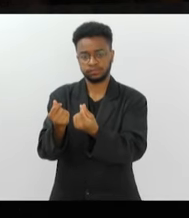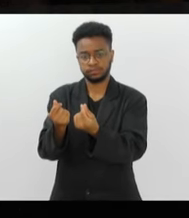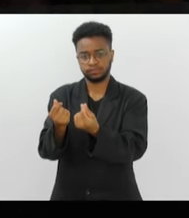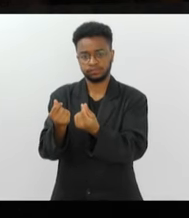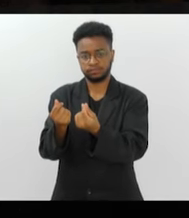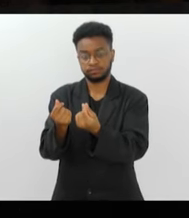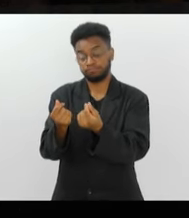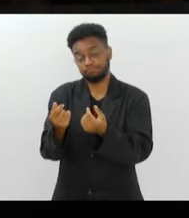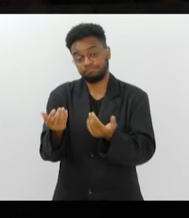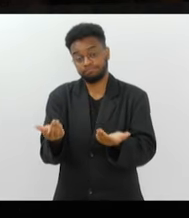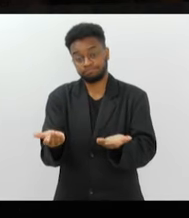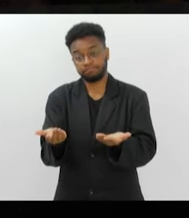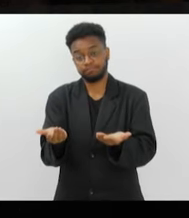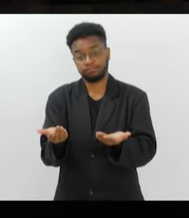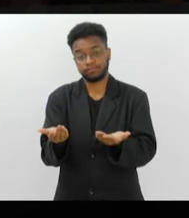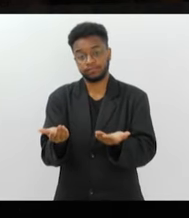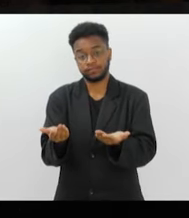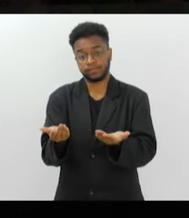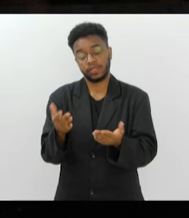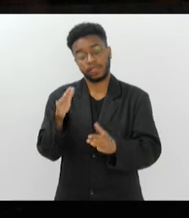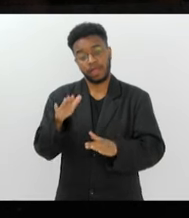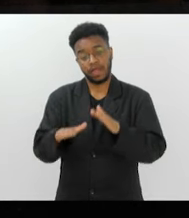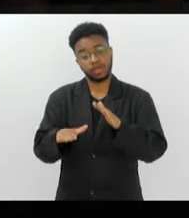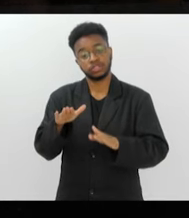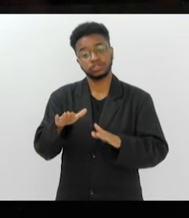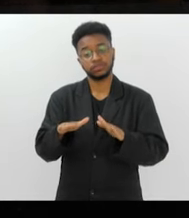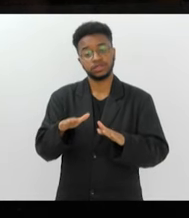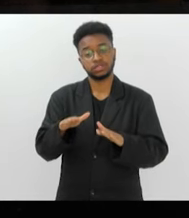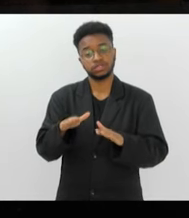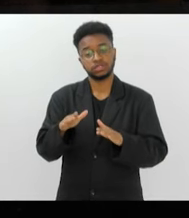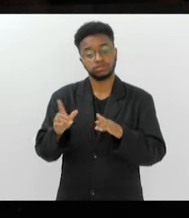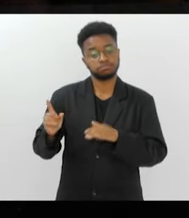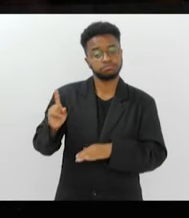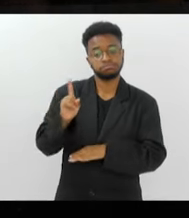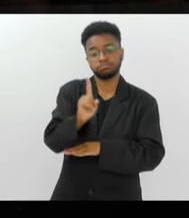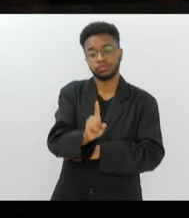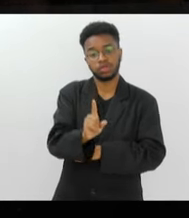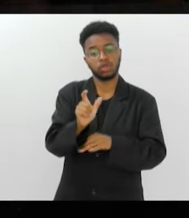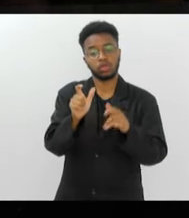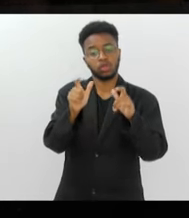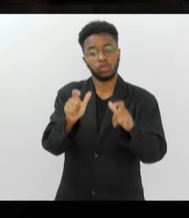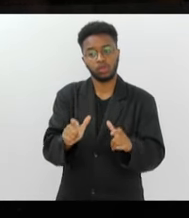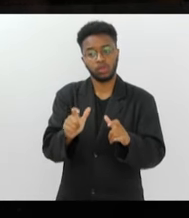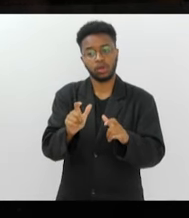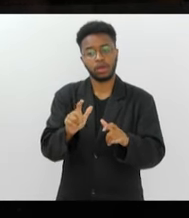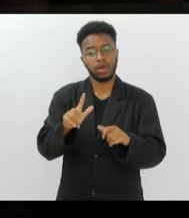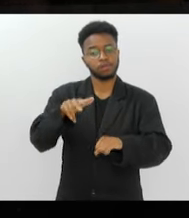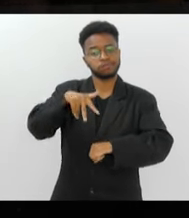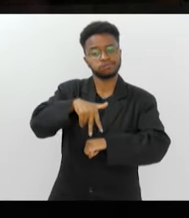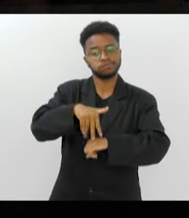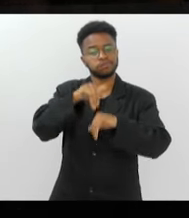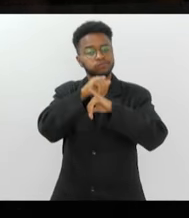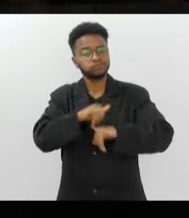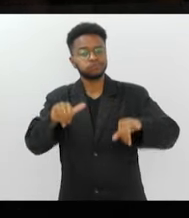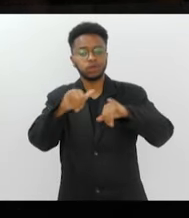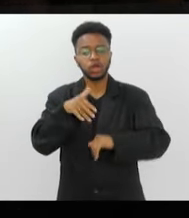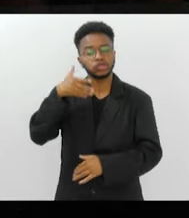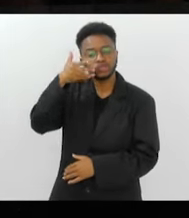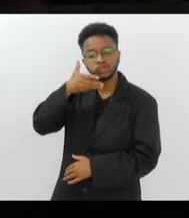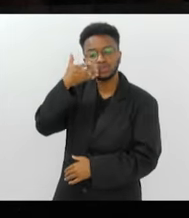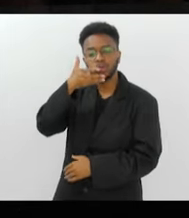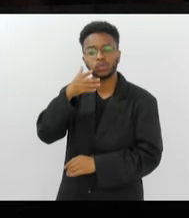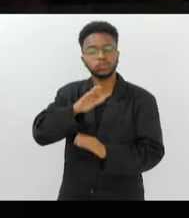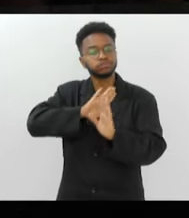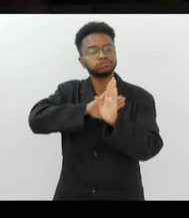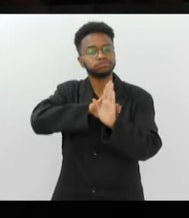Você vai chegar numa determinada região, fazer um discurso de compreensão filosófica, ideológica, de